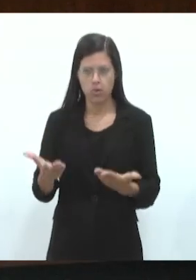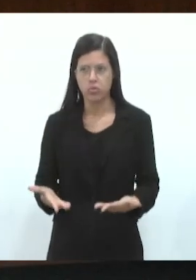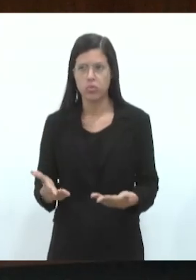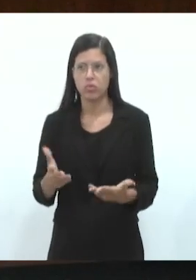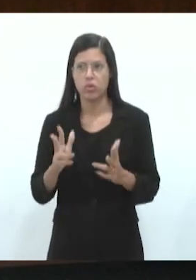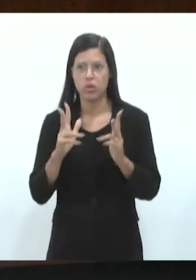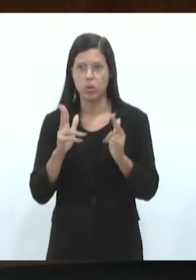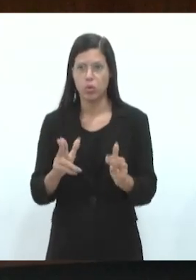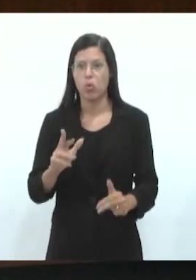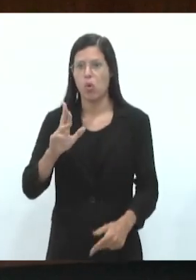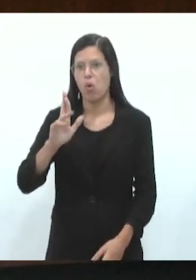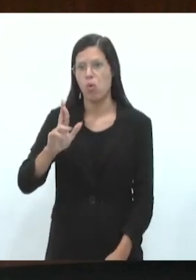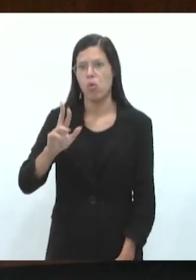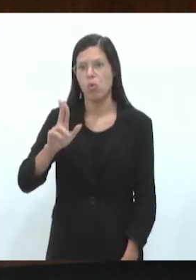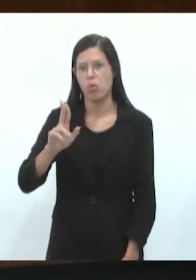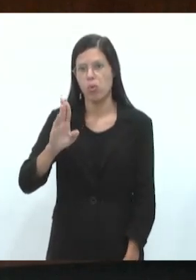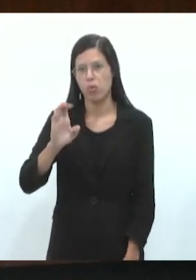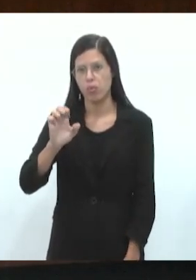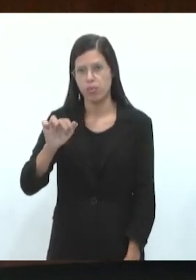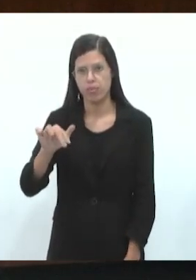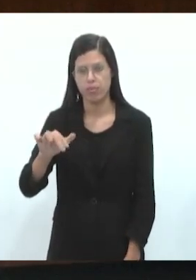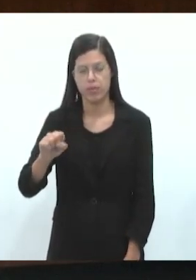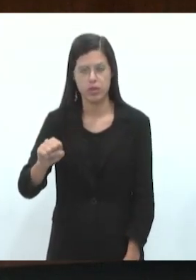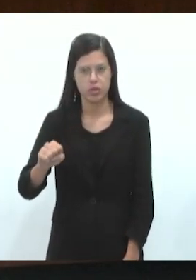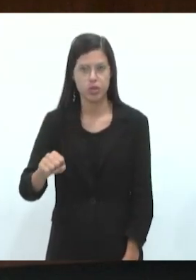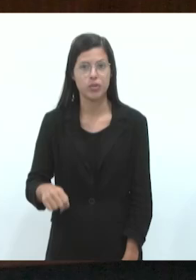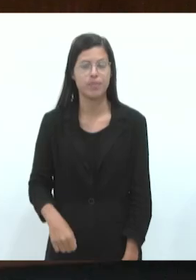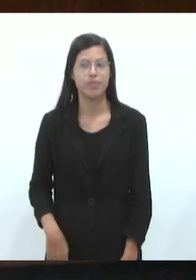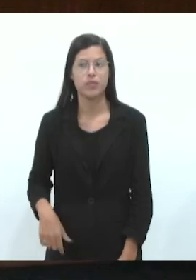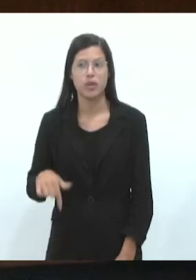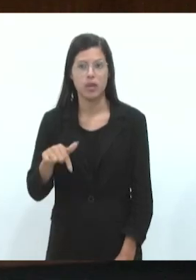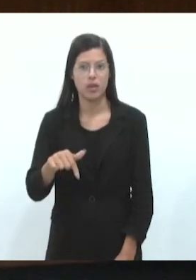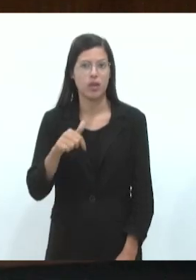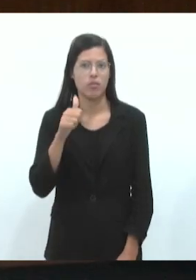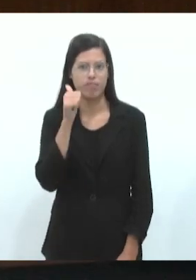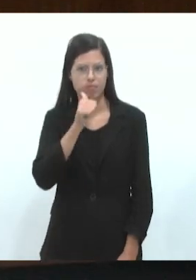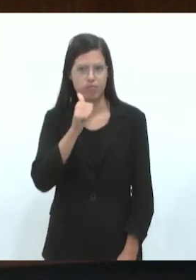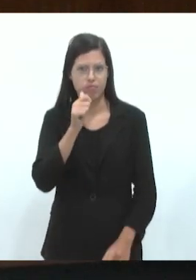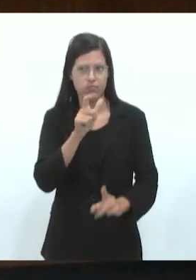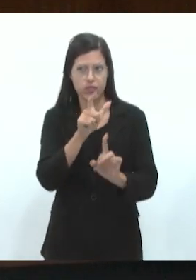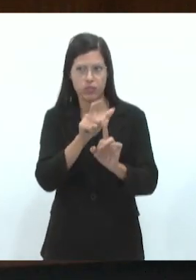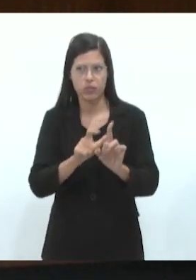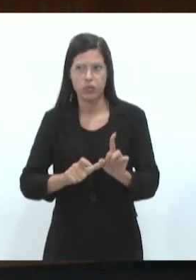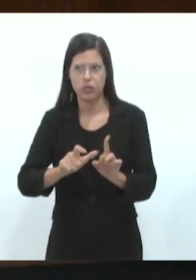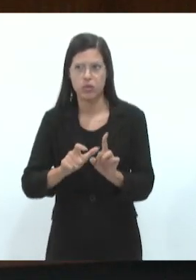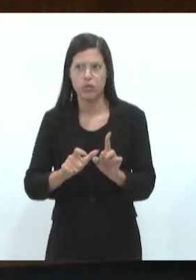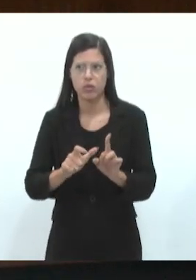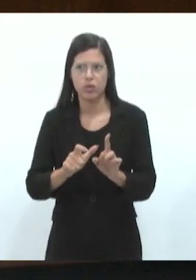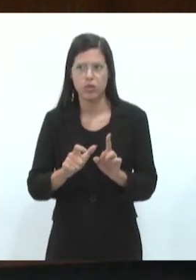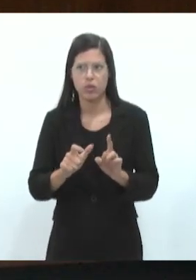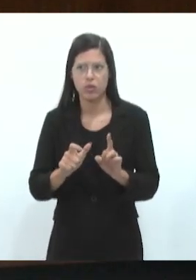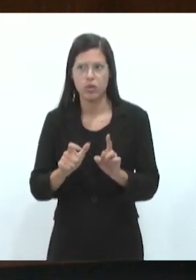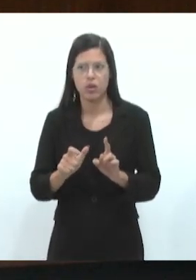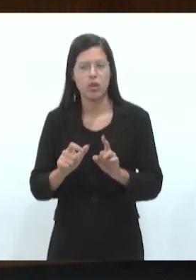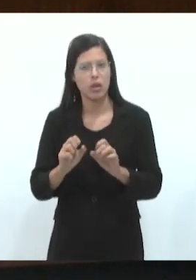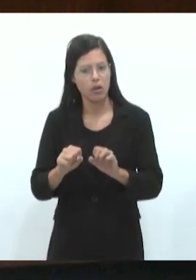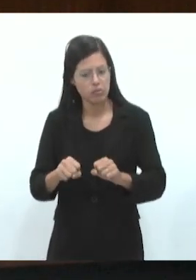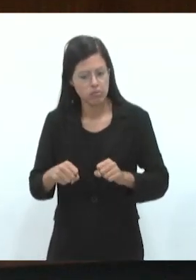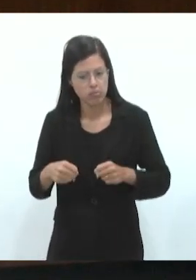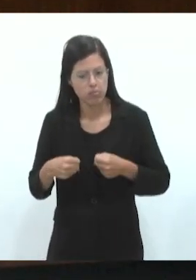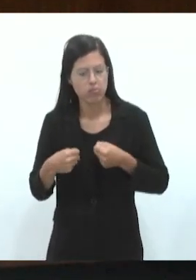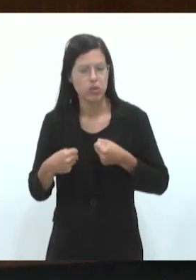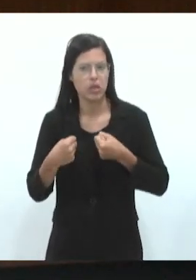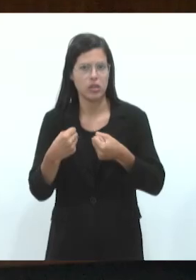do Rubem Paiva. E a senhora Eunice continuou a vida, resistiu junto com a